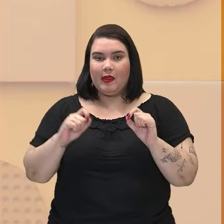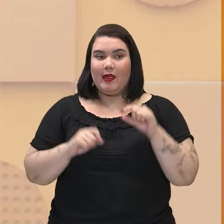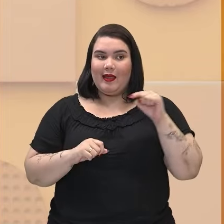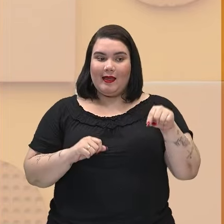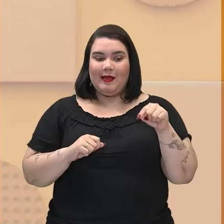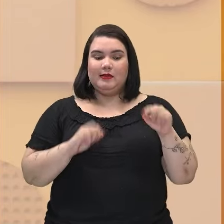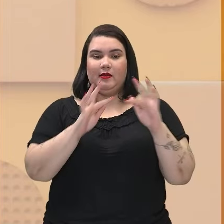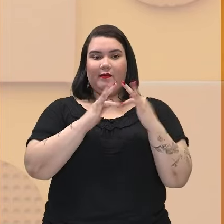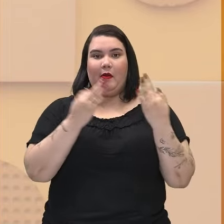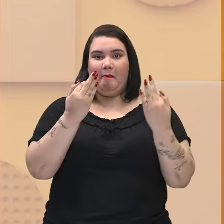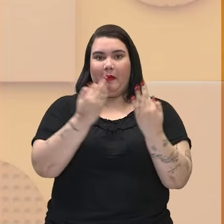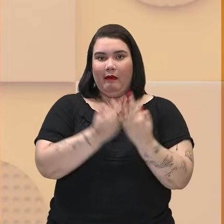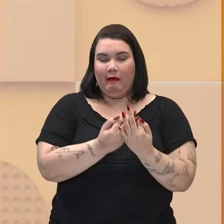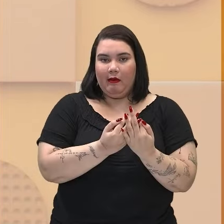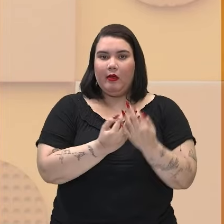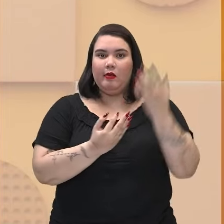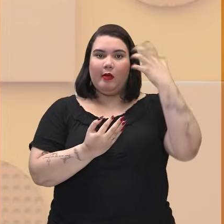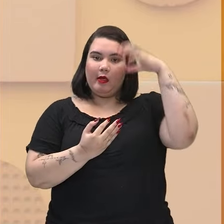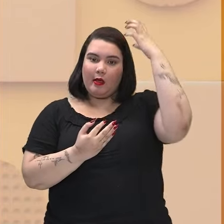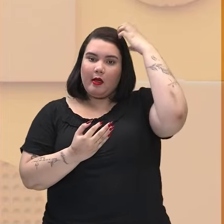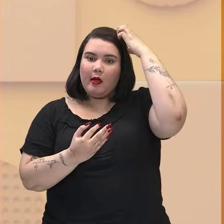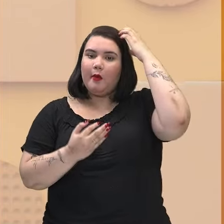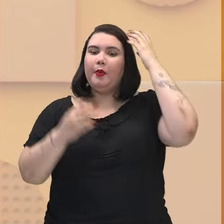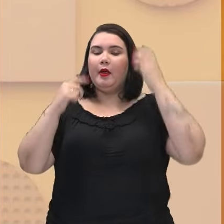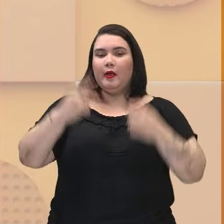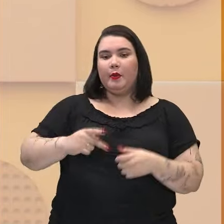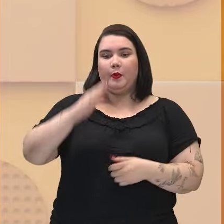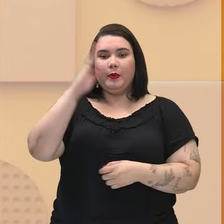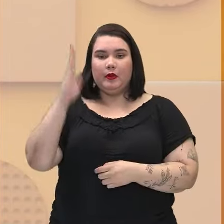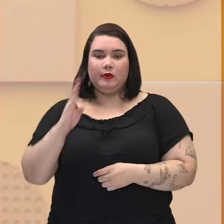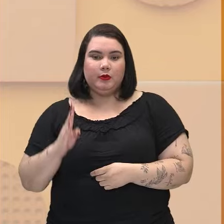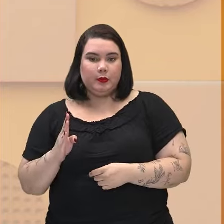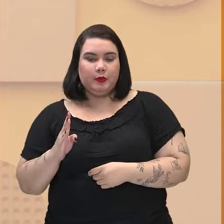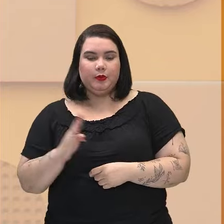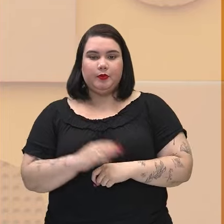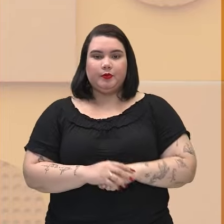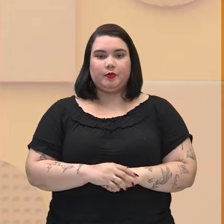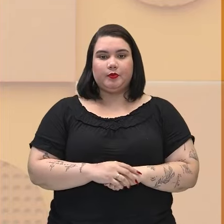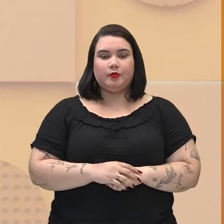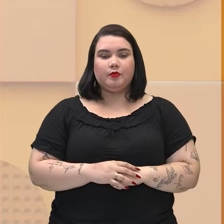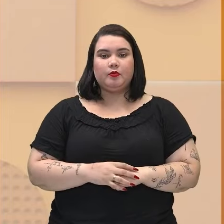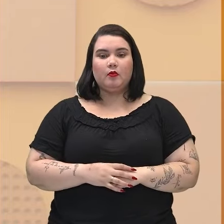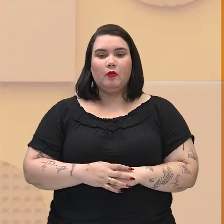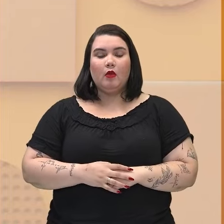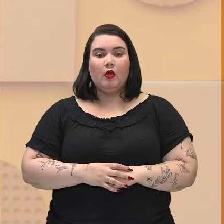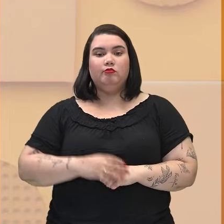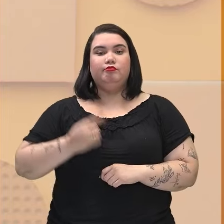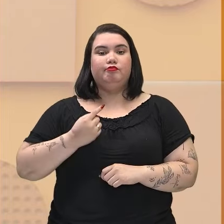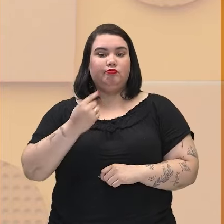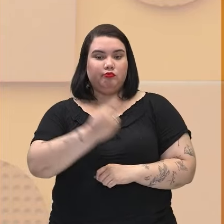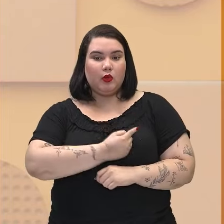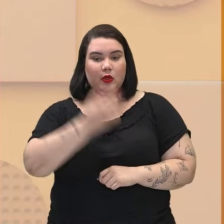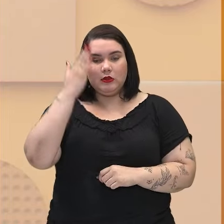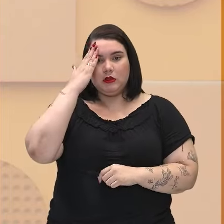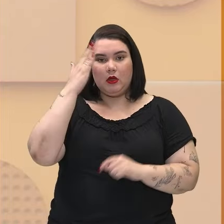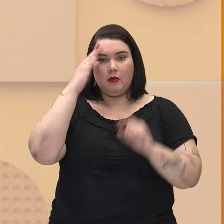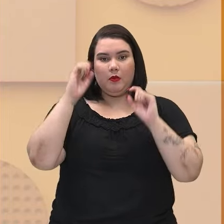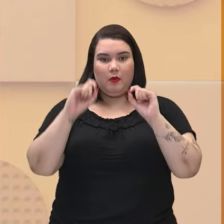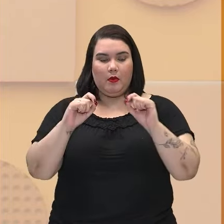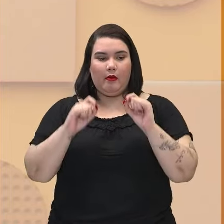real aqui no Brasil. Porque, por exemplo, nós sabemos que para a corte manter os